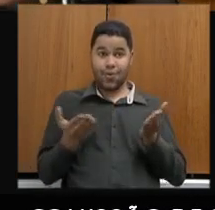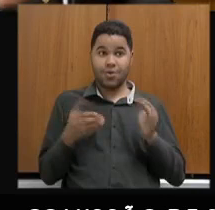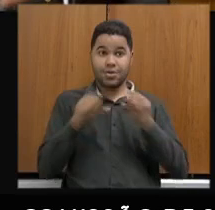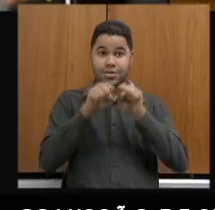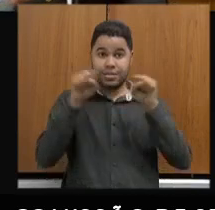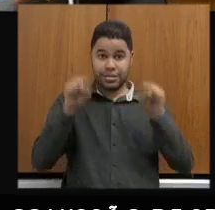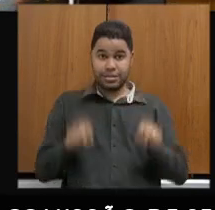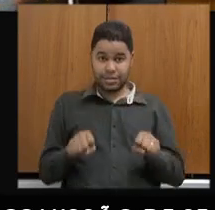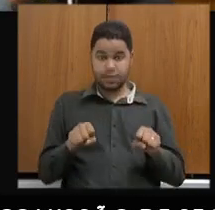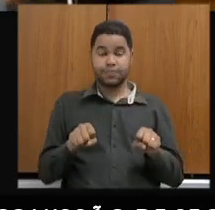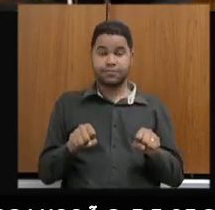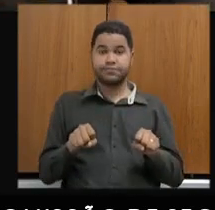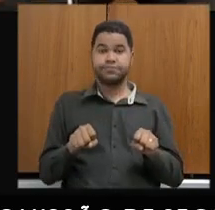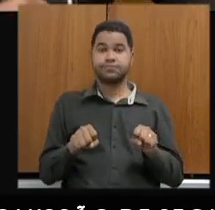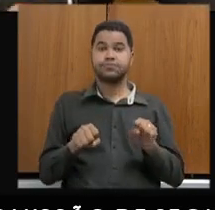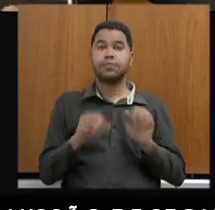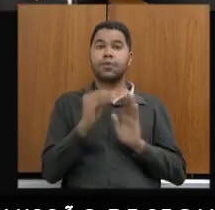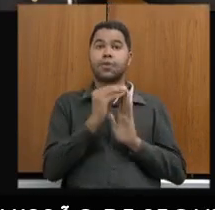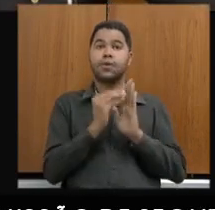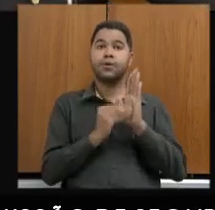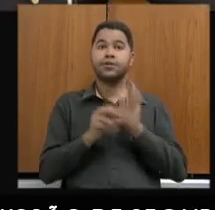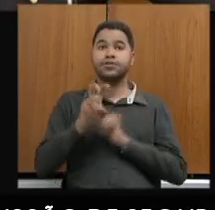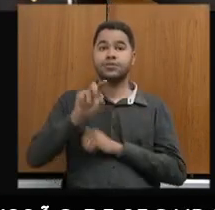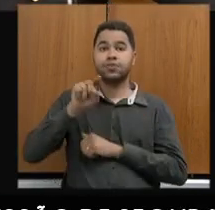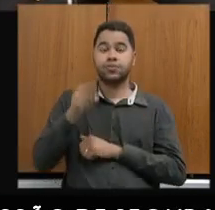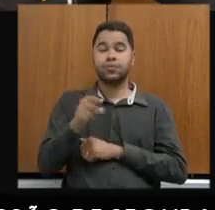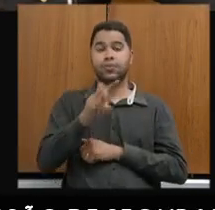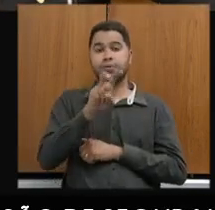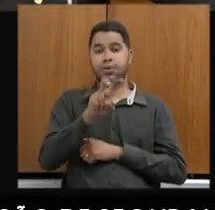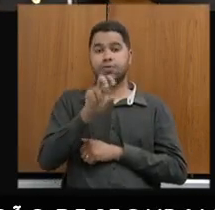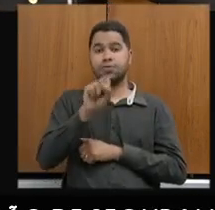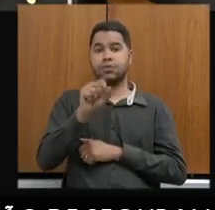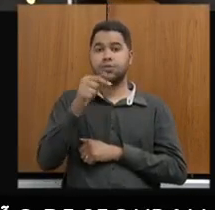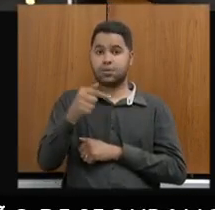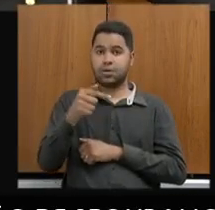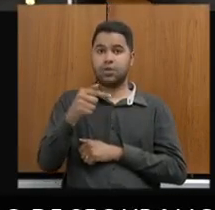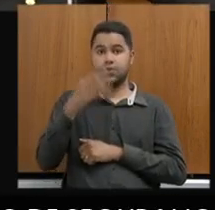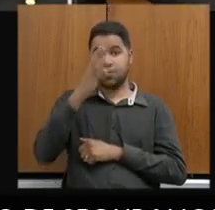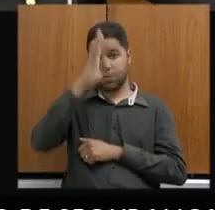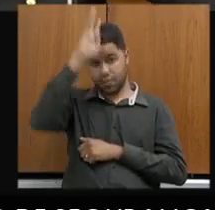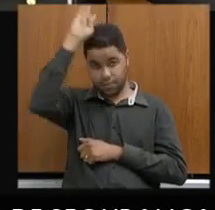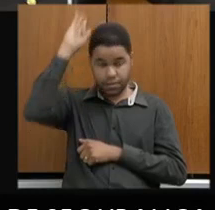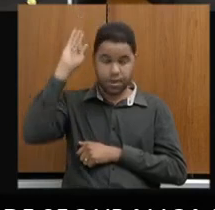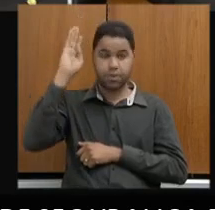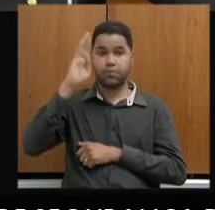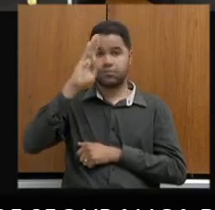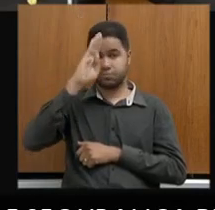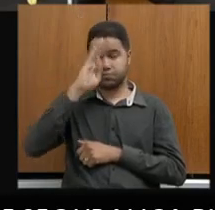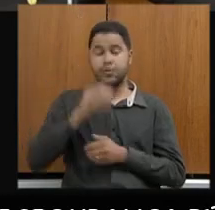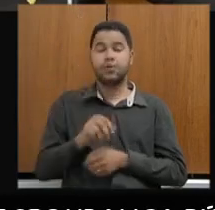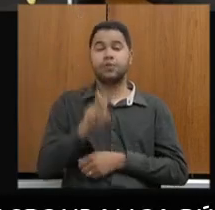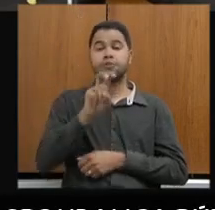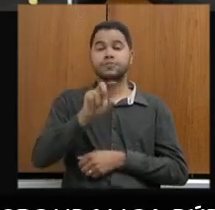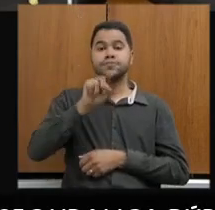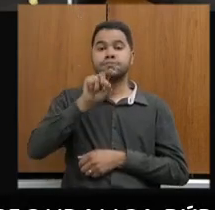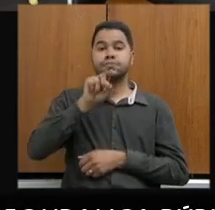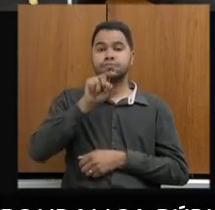Corpo de Bombeiros é composto por 5.587 Bombeiros Militares desse